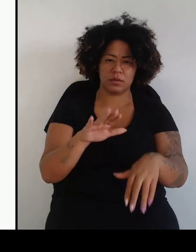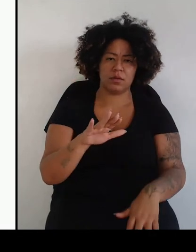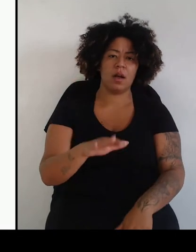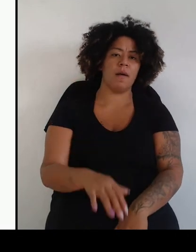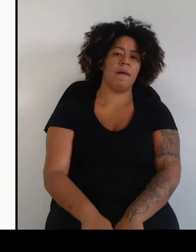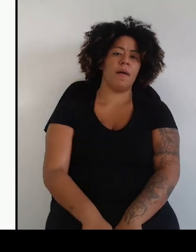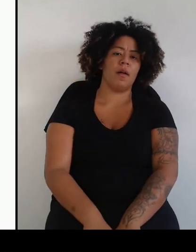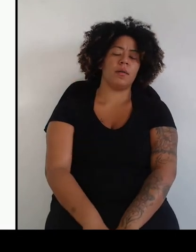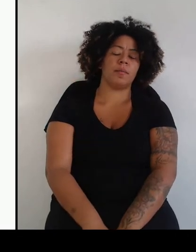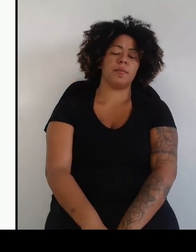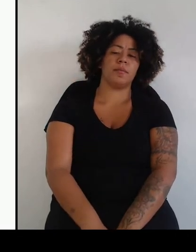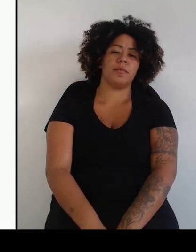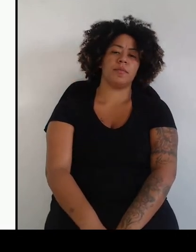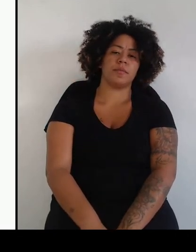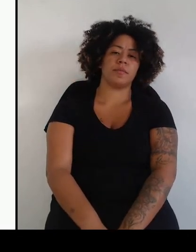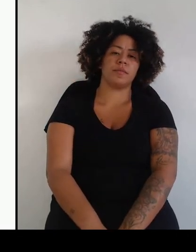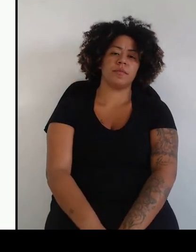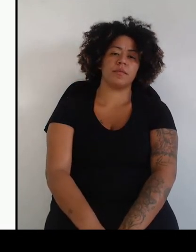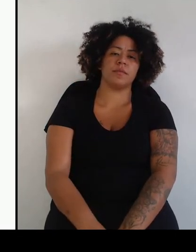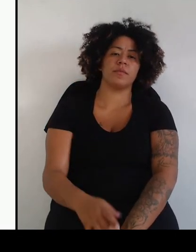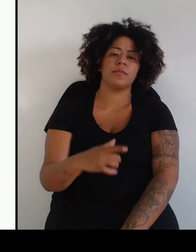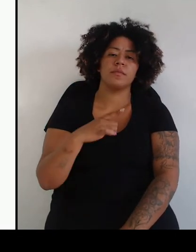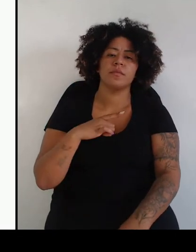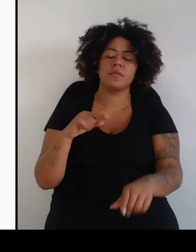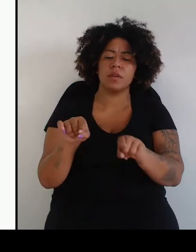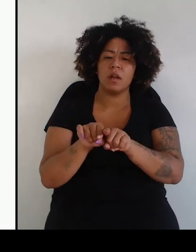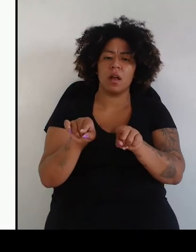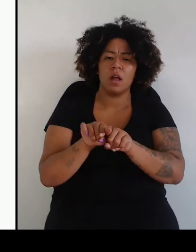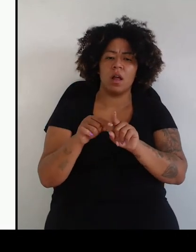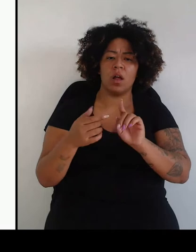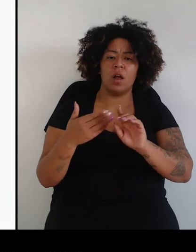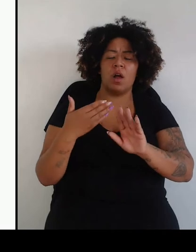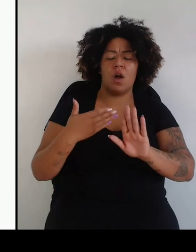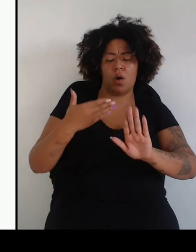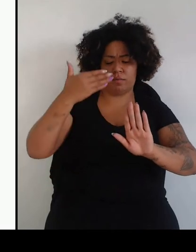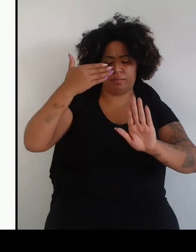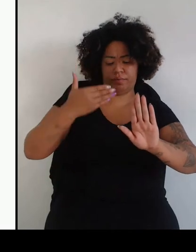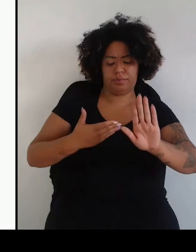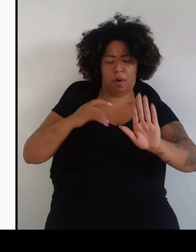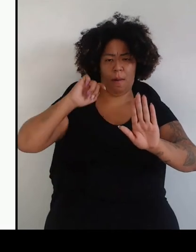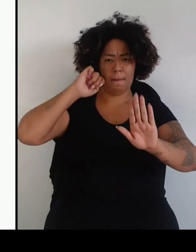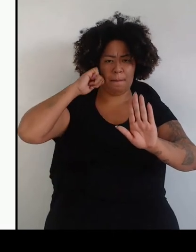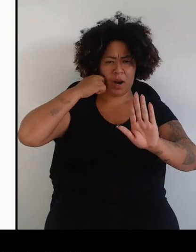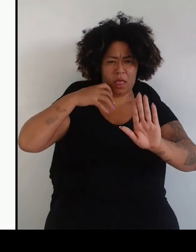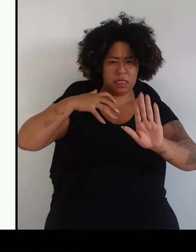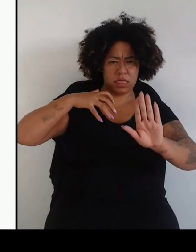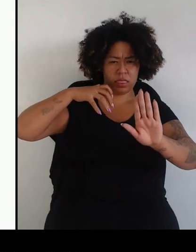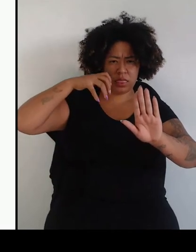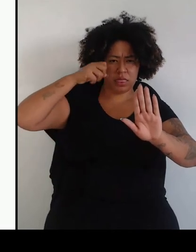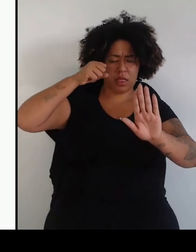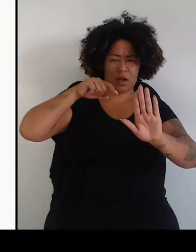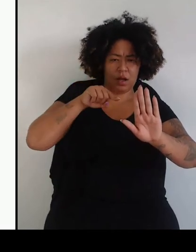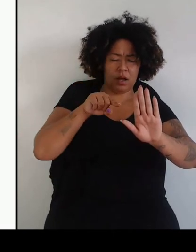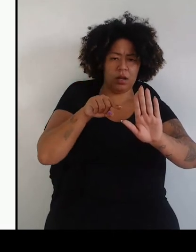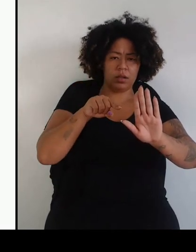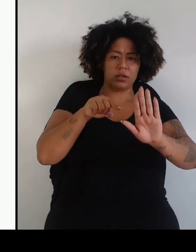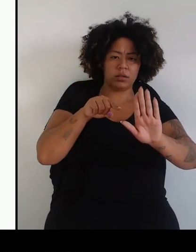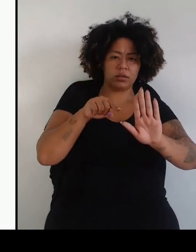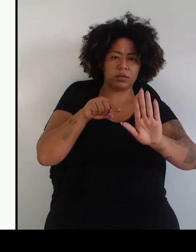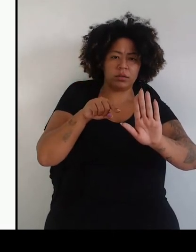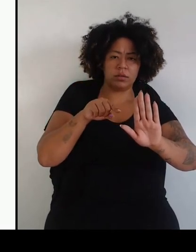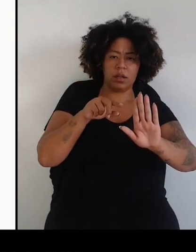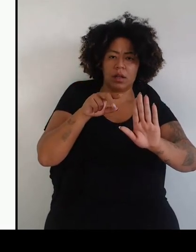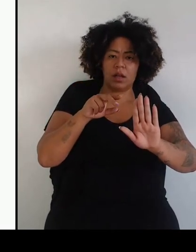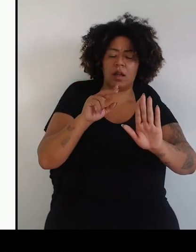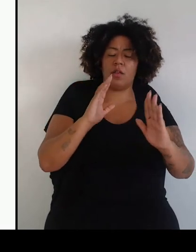o triptico de fundo negro que nós vemos esse exemplo são da época da